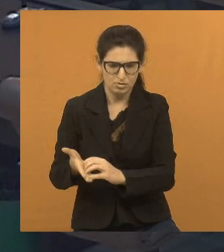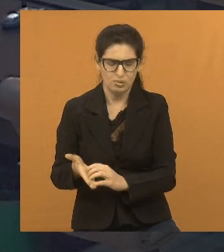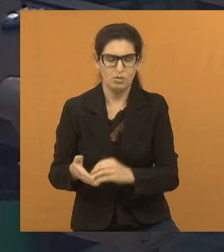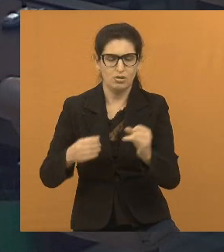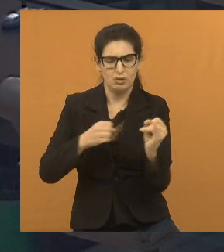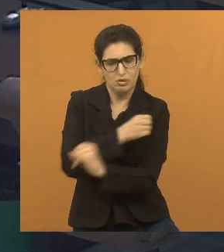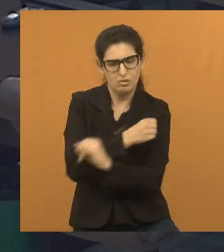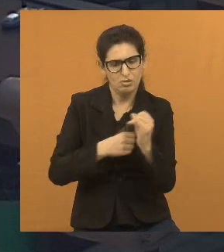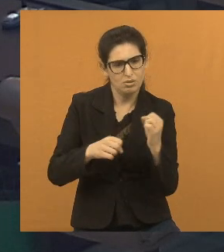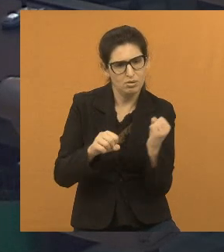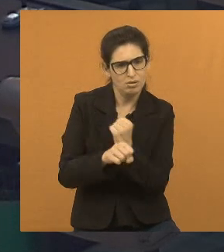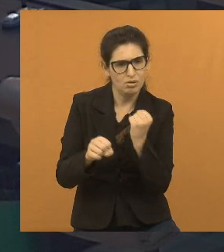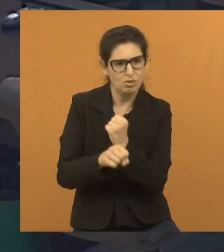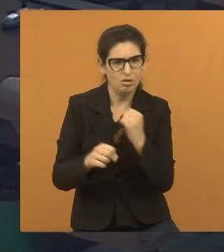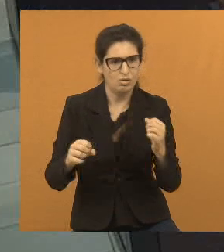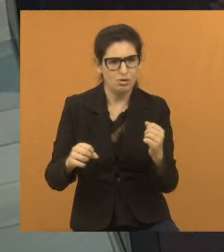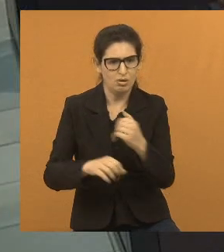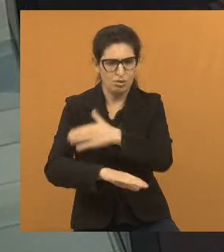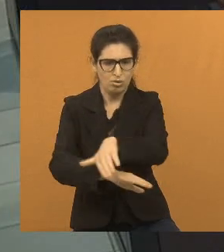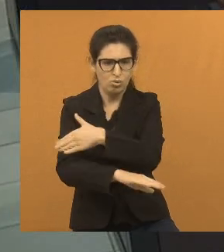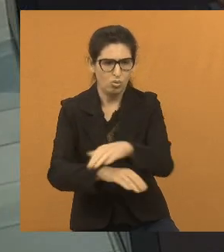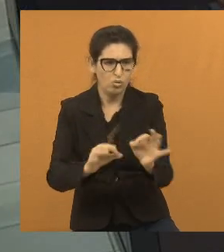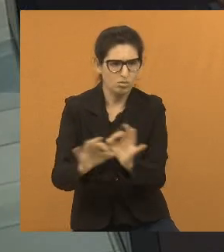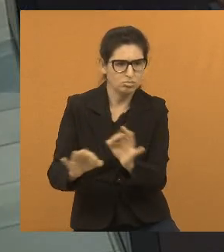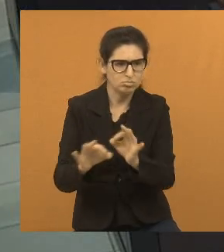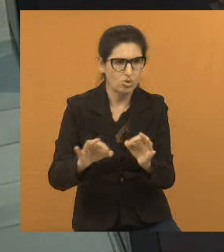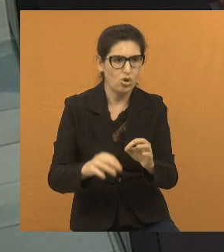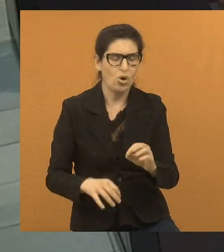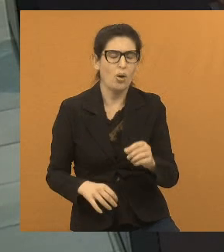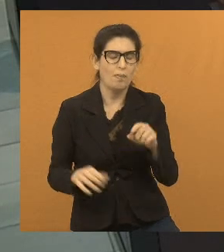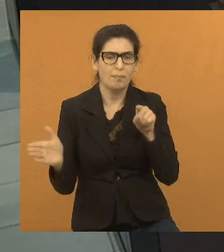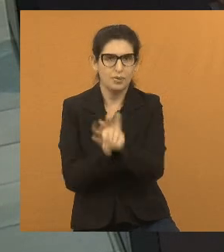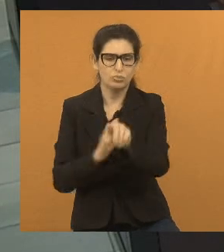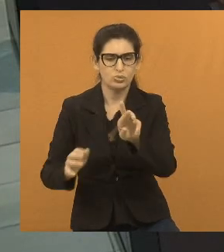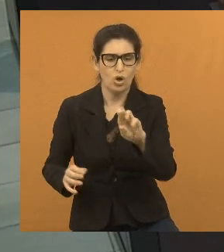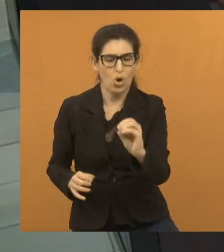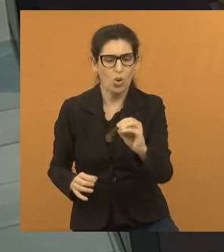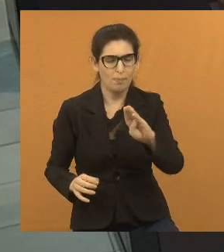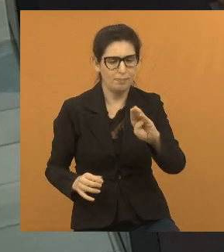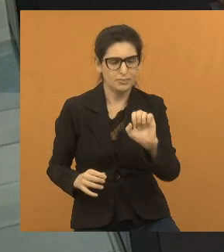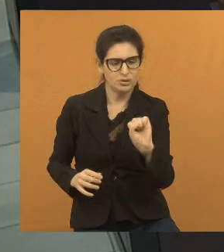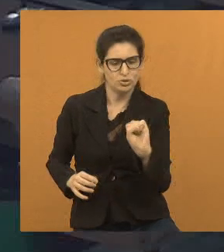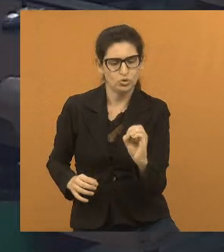infraestrutura, tem uma pergunta do Robson Antônio.